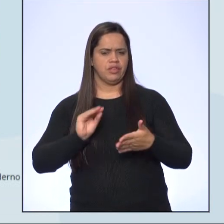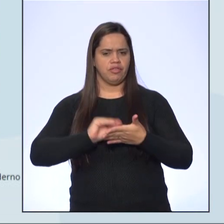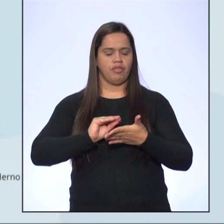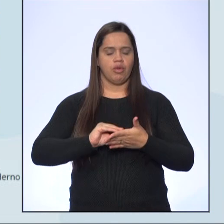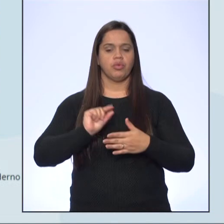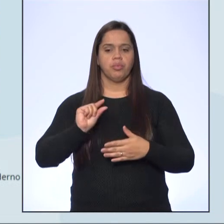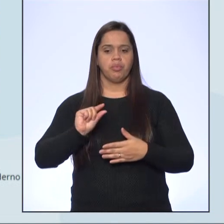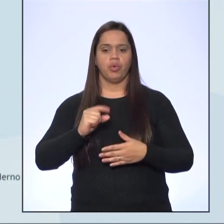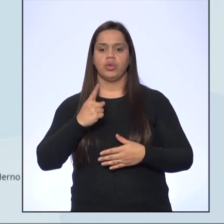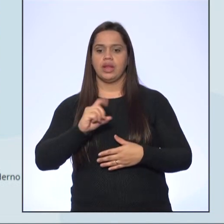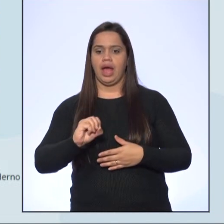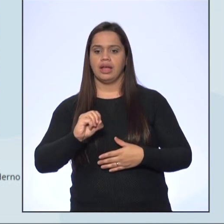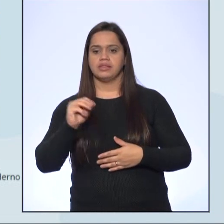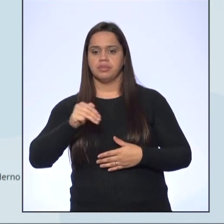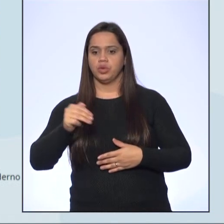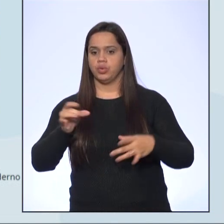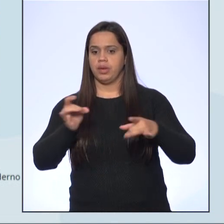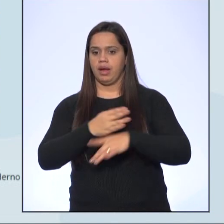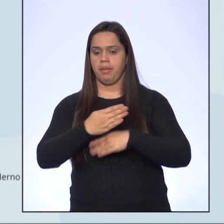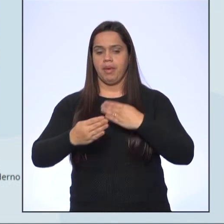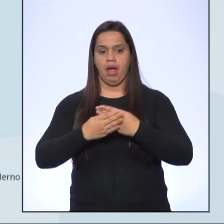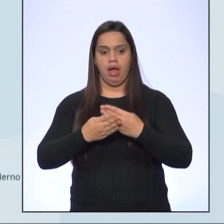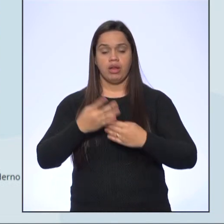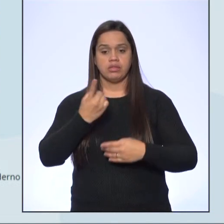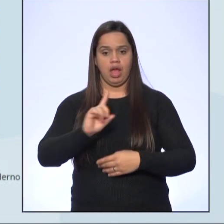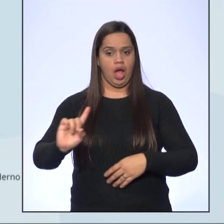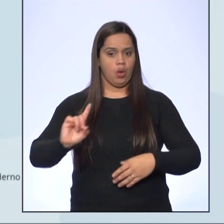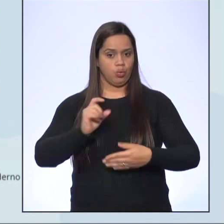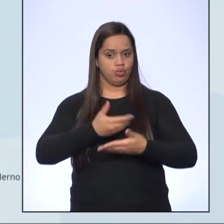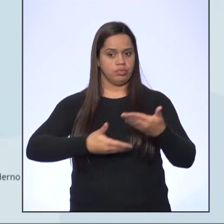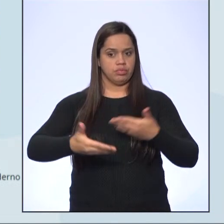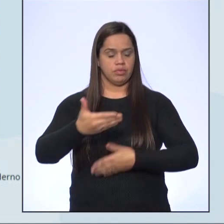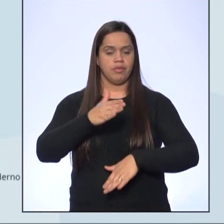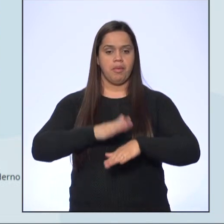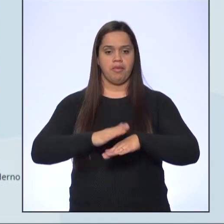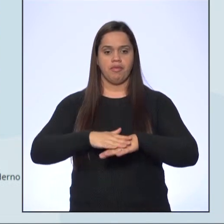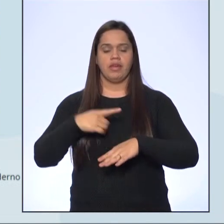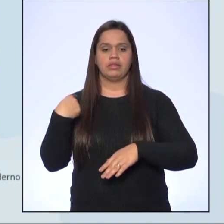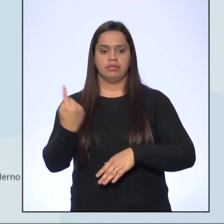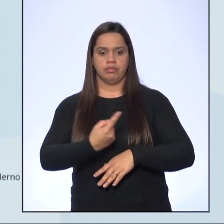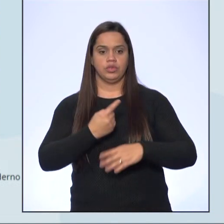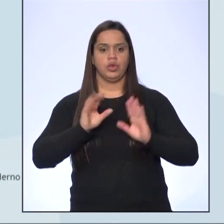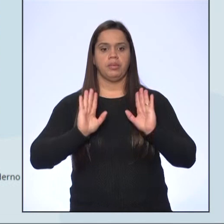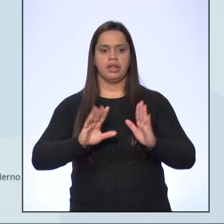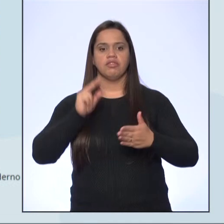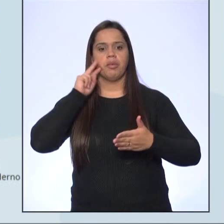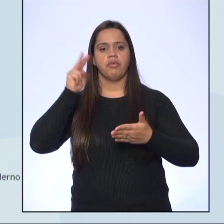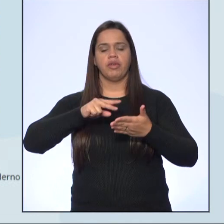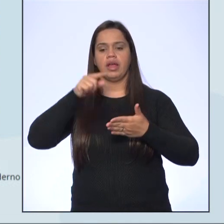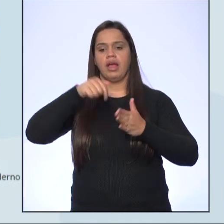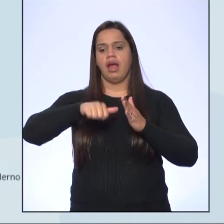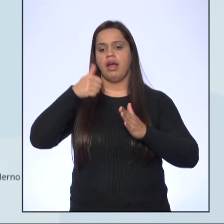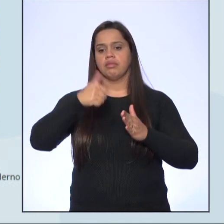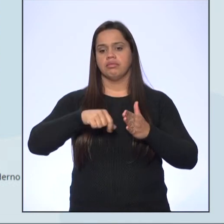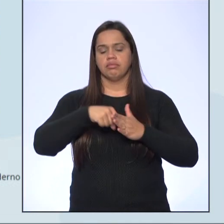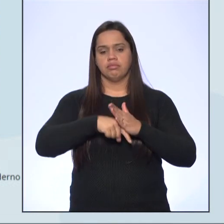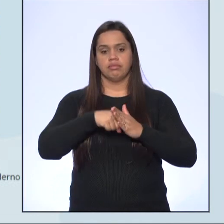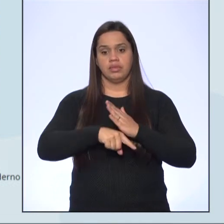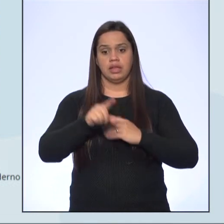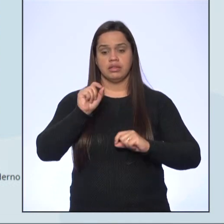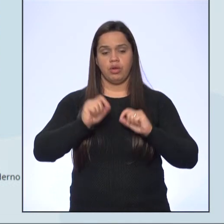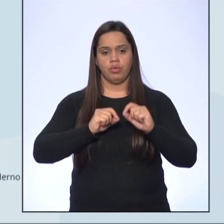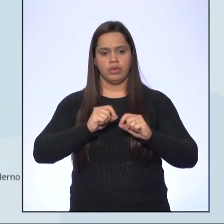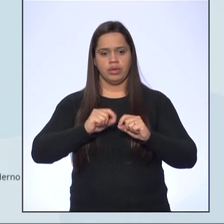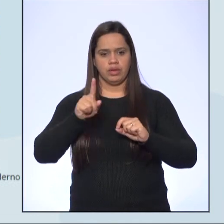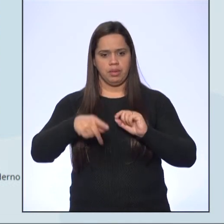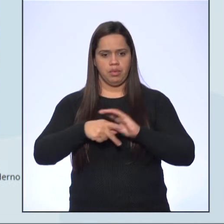enfim, menos de 10 minutos para terminar a aula. Essa é a última interação que a gente vai fazer. Mas vamos analisar esse textinho aqui do Simão Bolívar, que